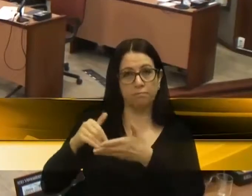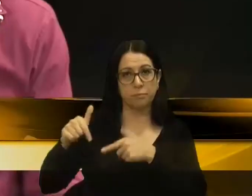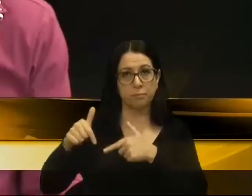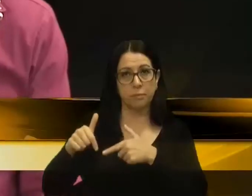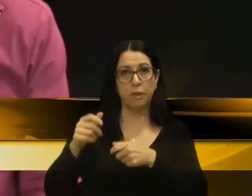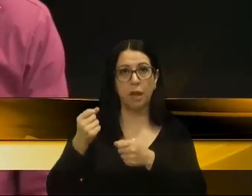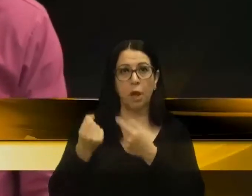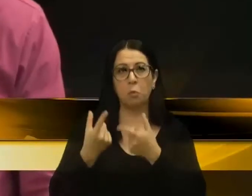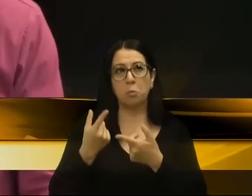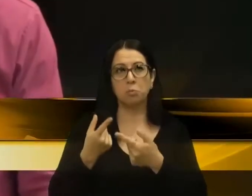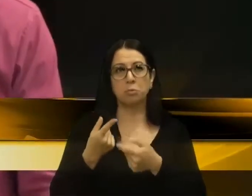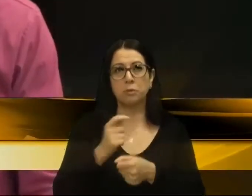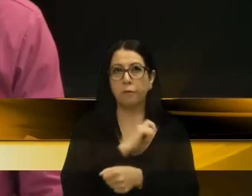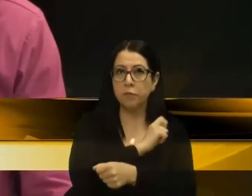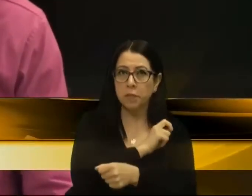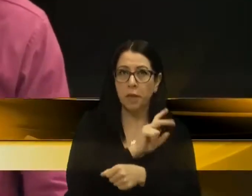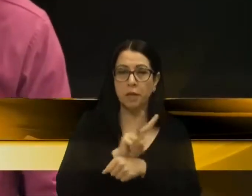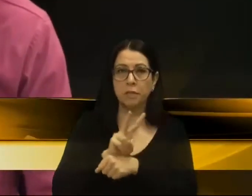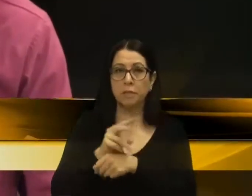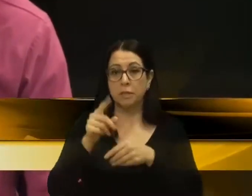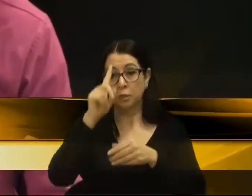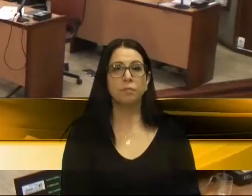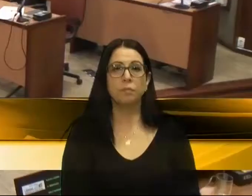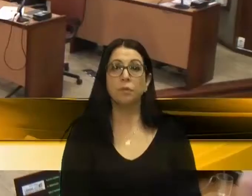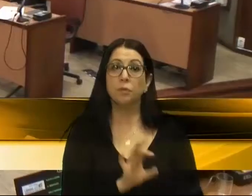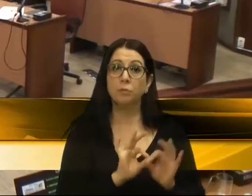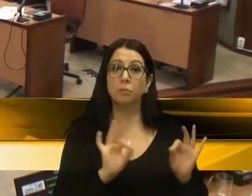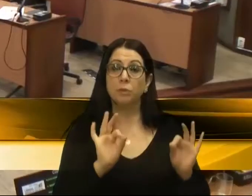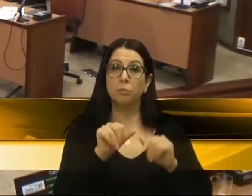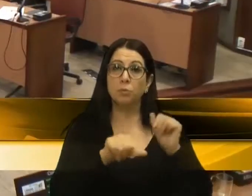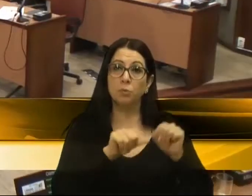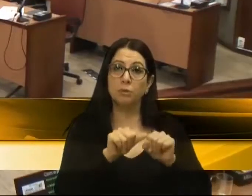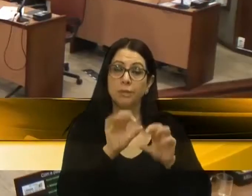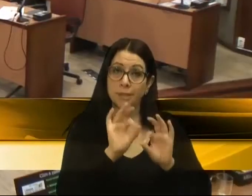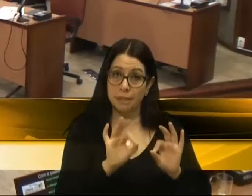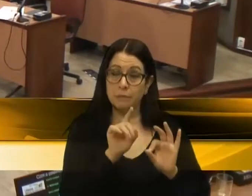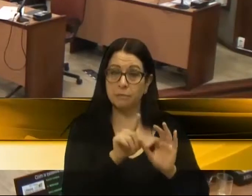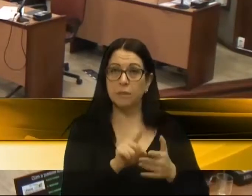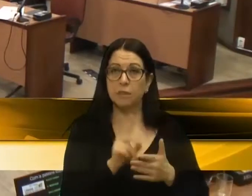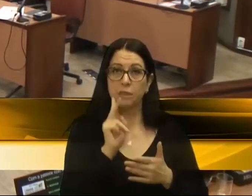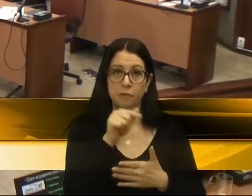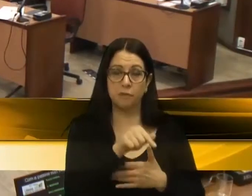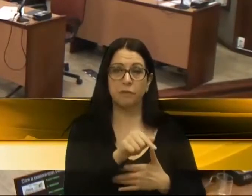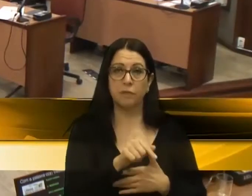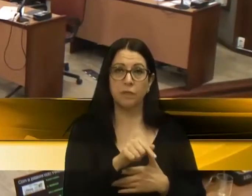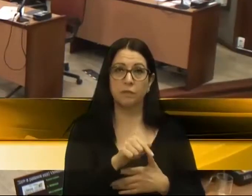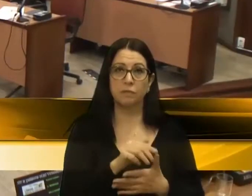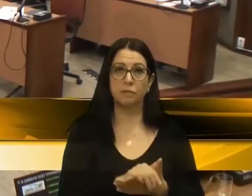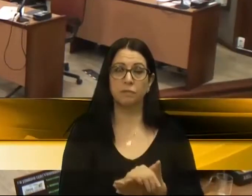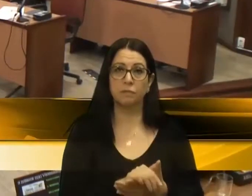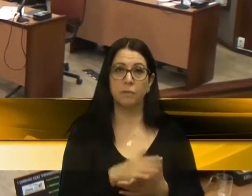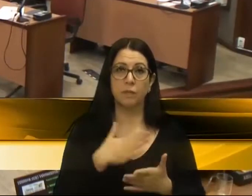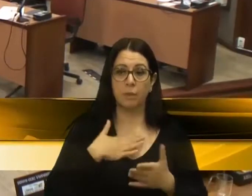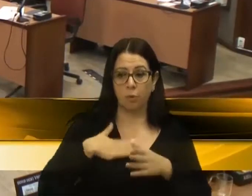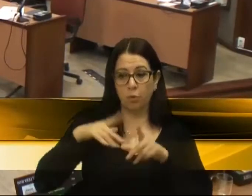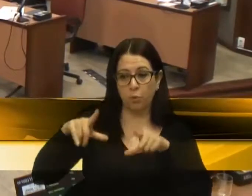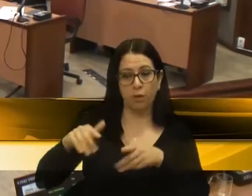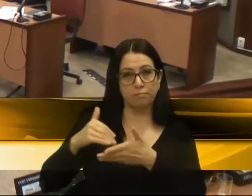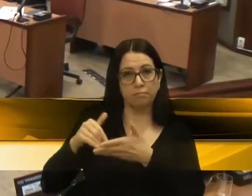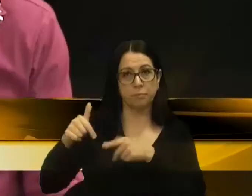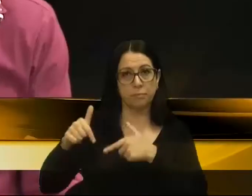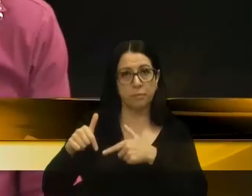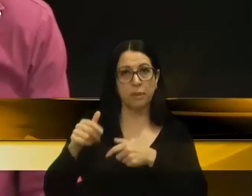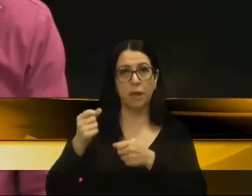a requisição de muro com mínimo de 1,80 m. Uma mudança tão simples que quem veio até o meu gabinete foi